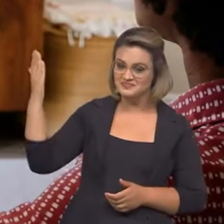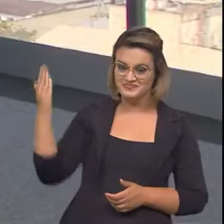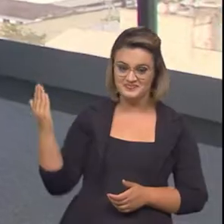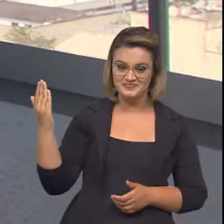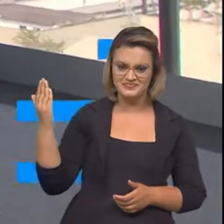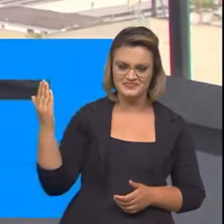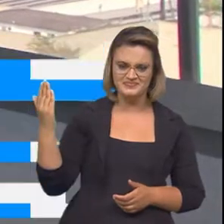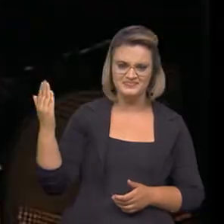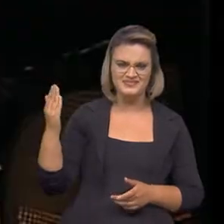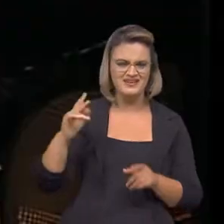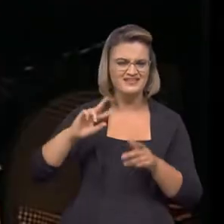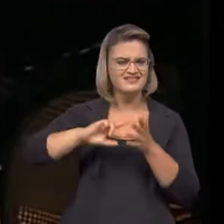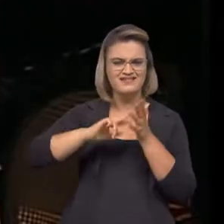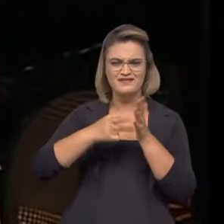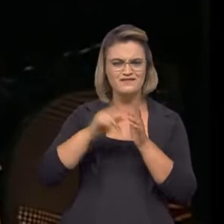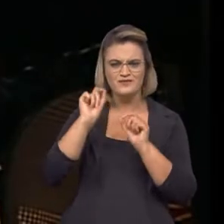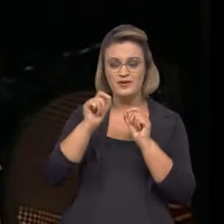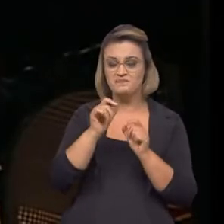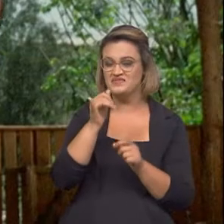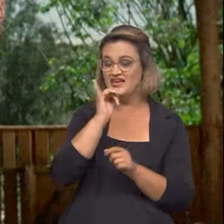assistida do país.